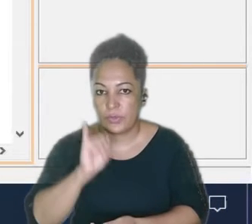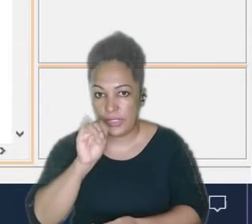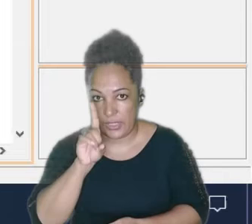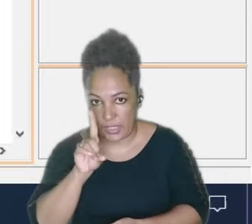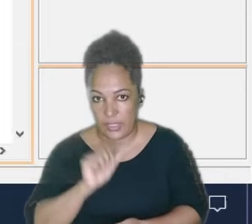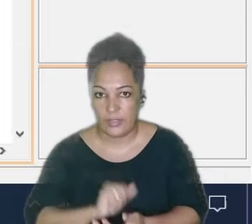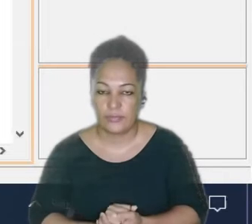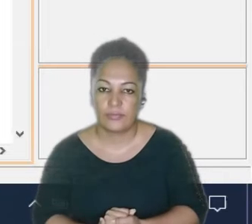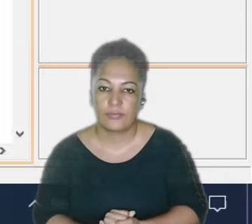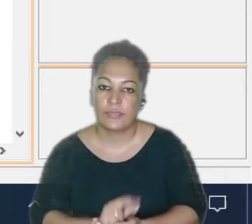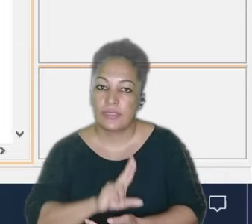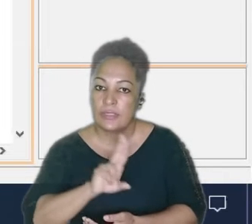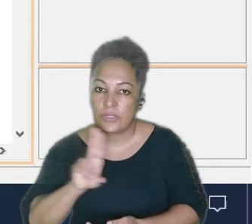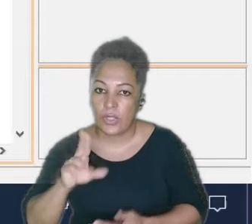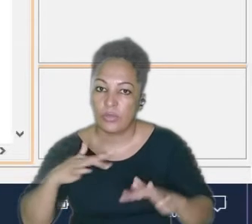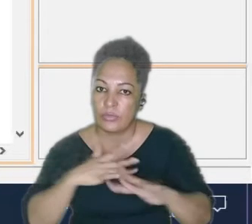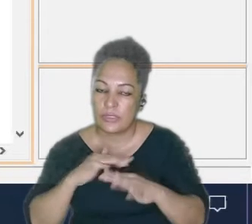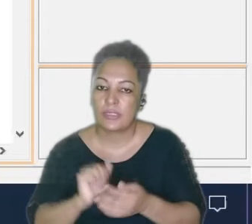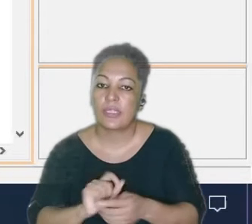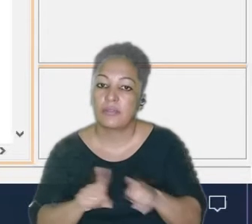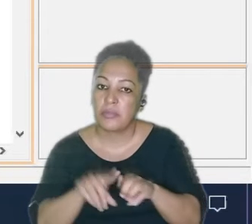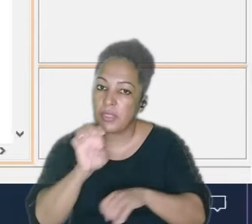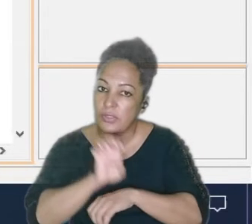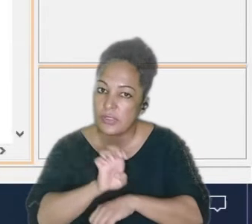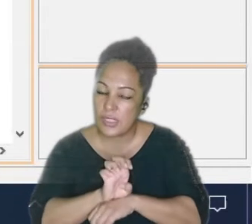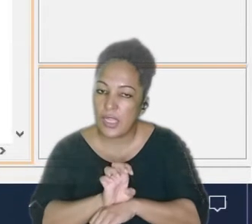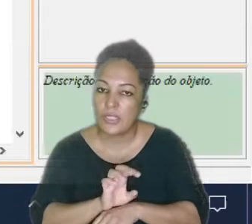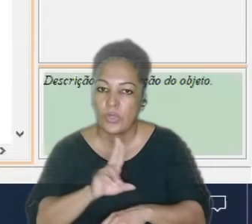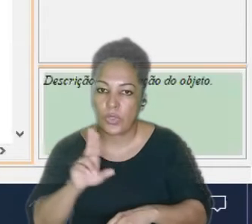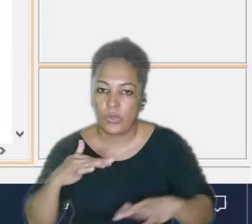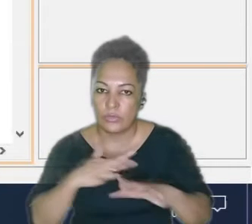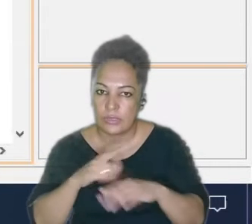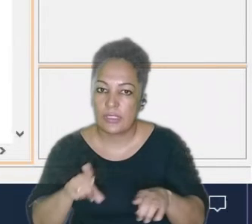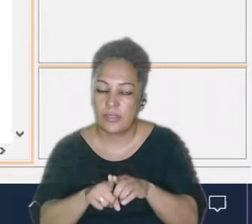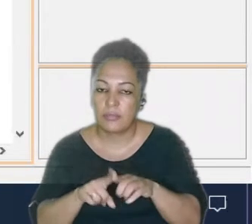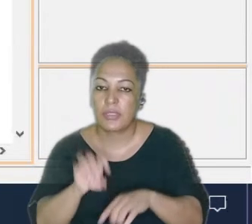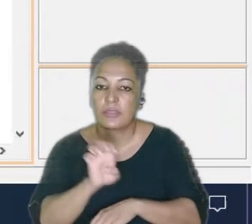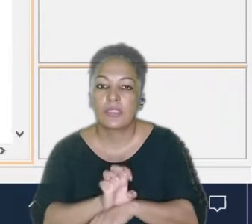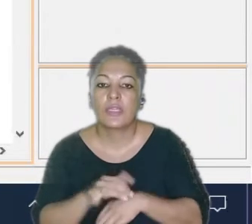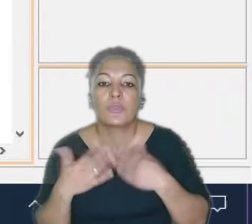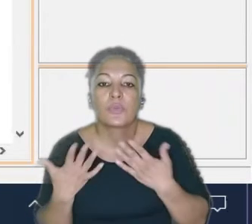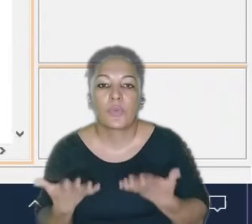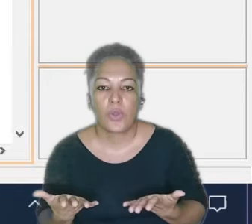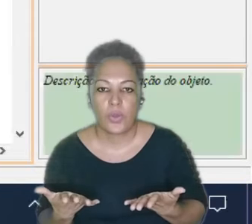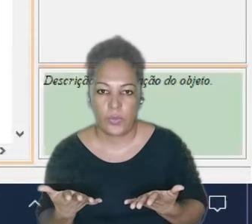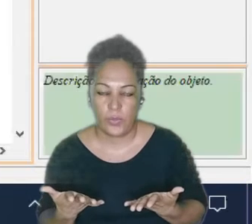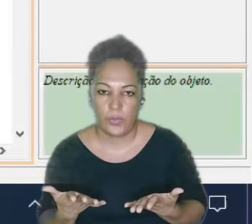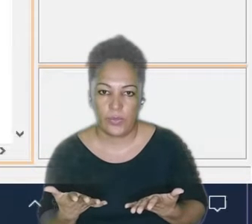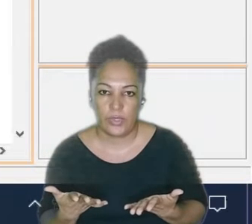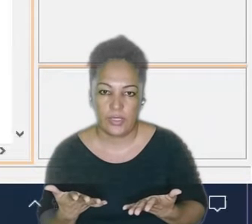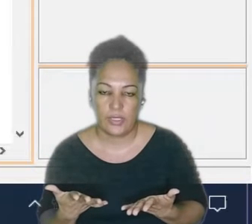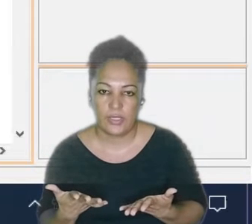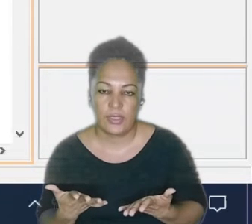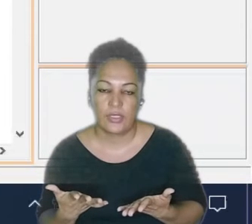Tem o ID, cidade tem nome e normalmente o estado, né? Então, nome da cidade e qual é